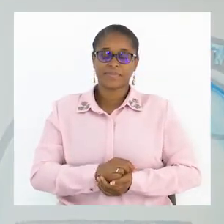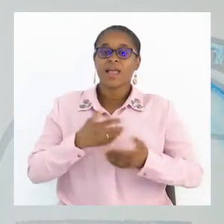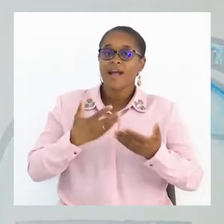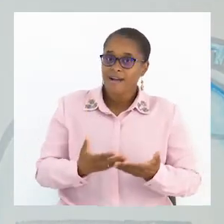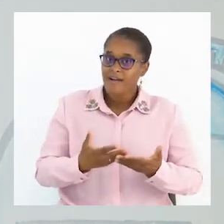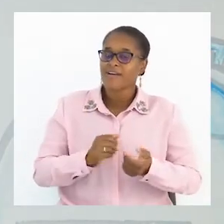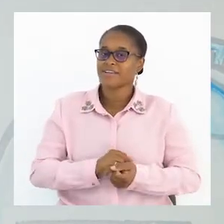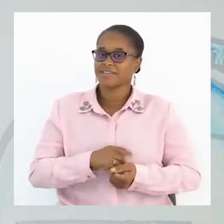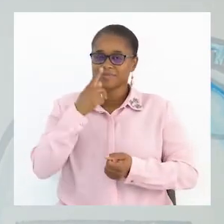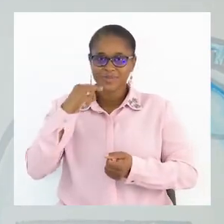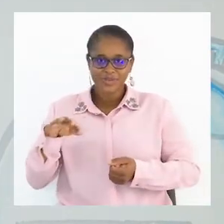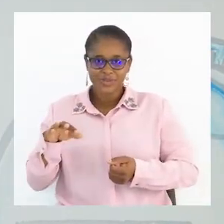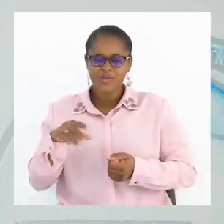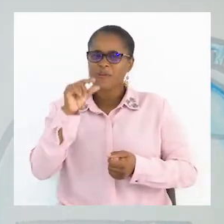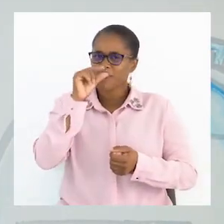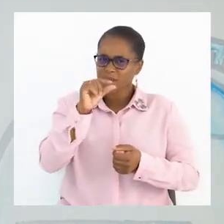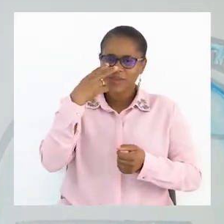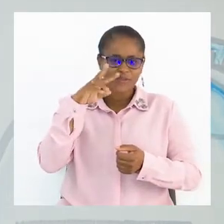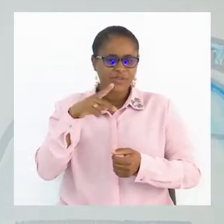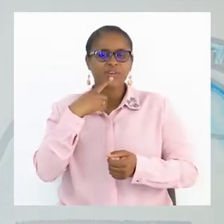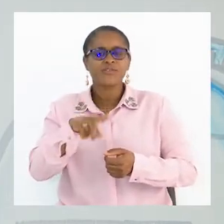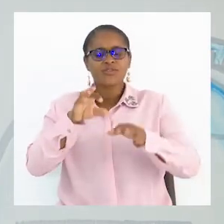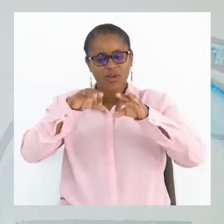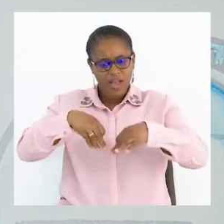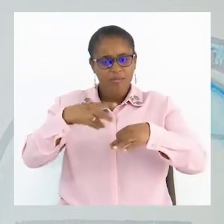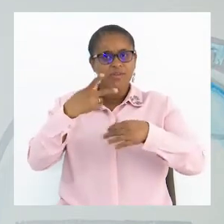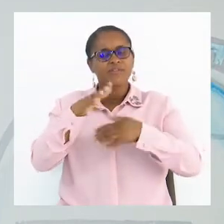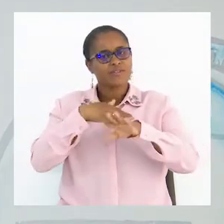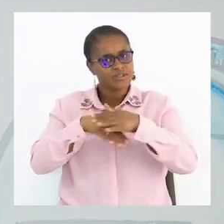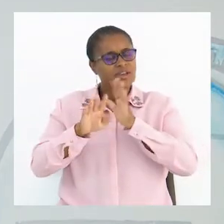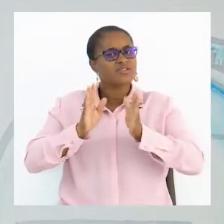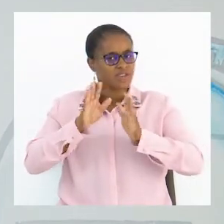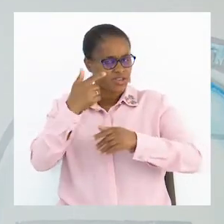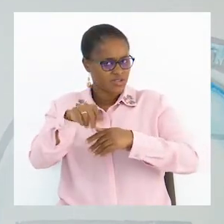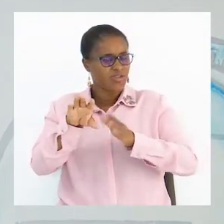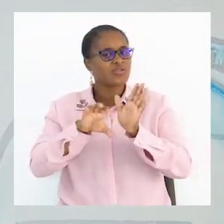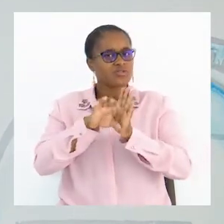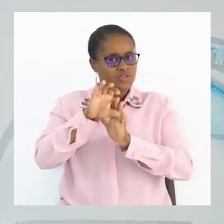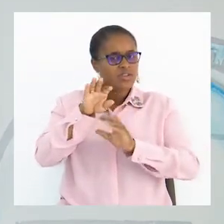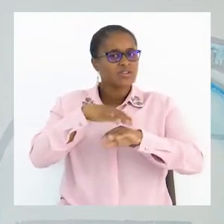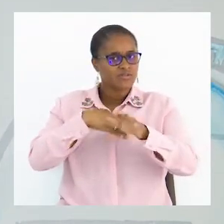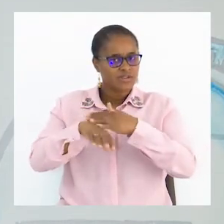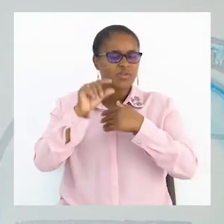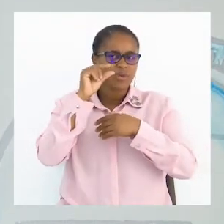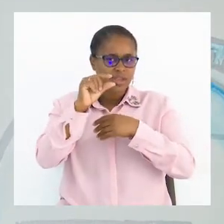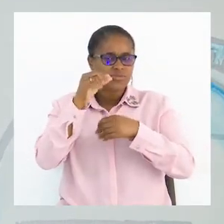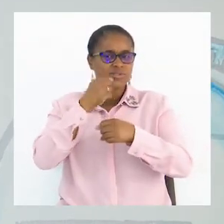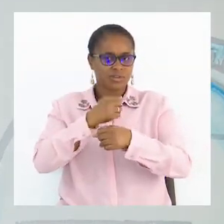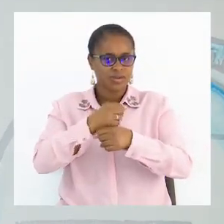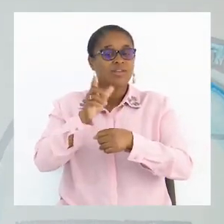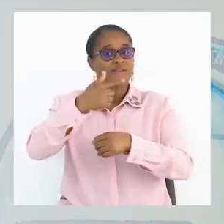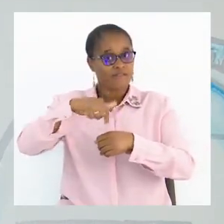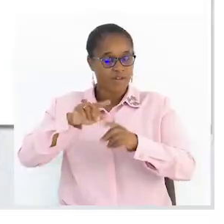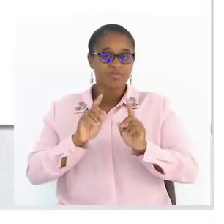Agora, meninos, com a pequena revisão que acabamos de fazer, já estão em condições de resolver uns pequenos exercícios.